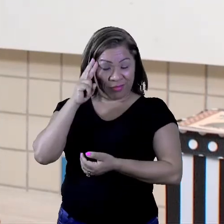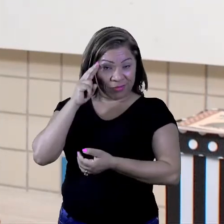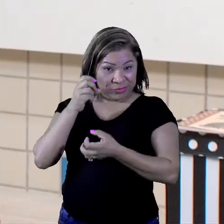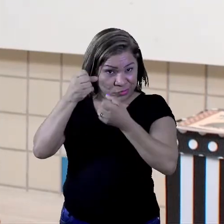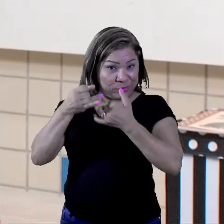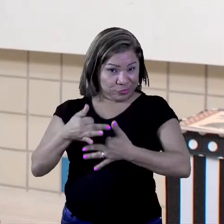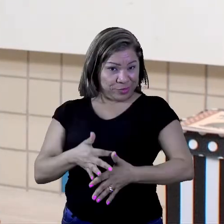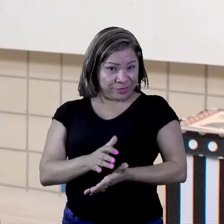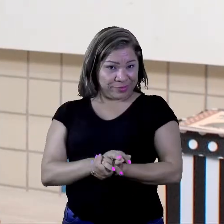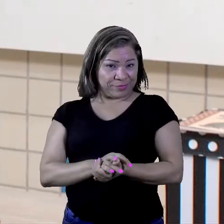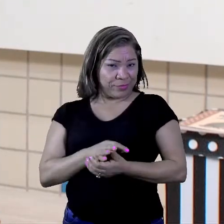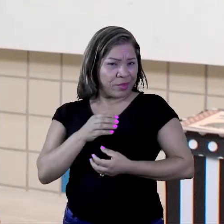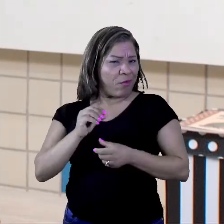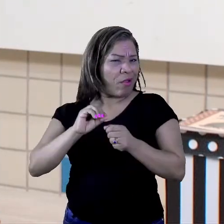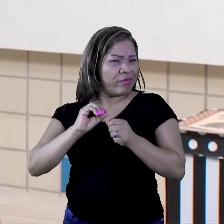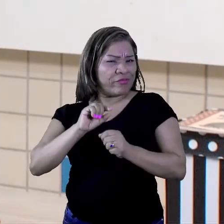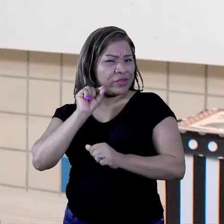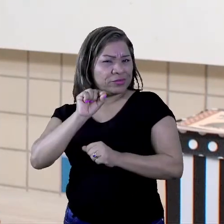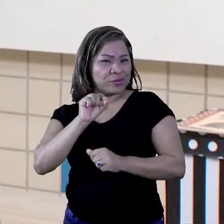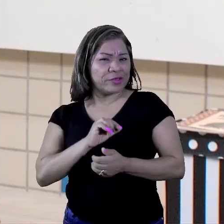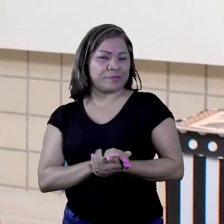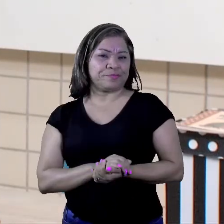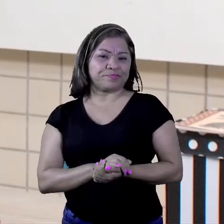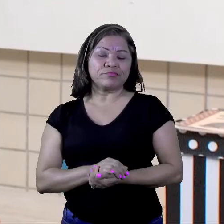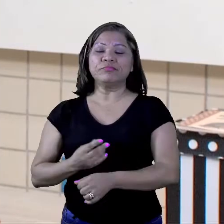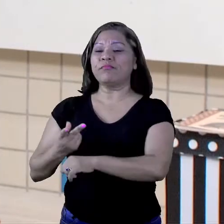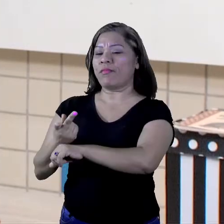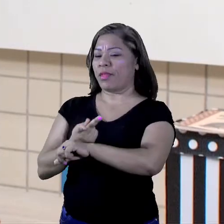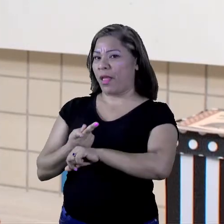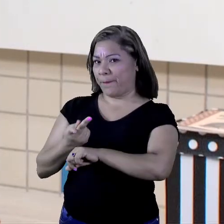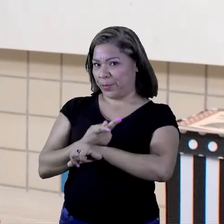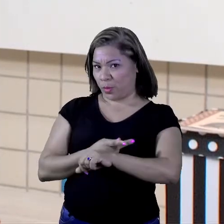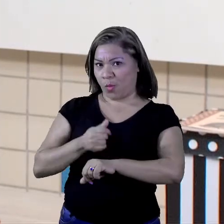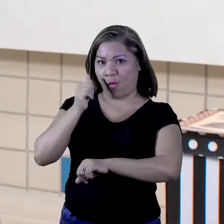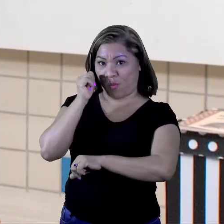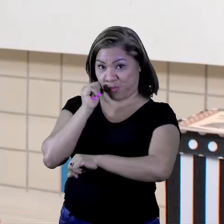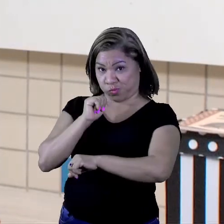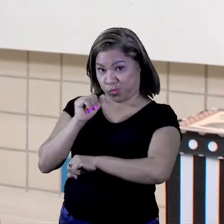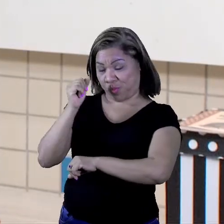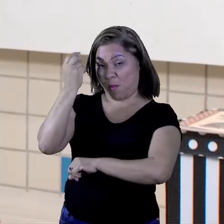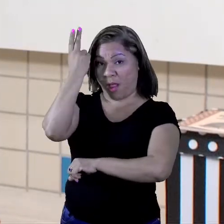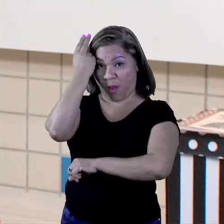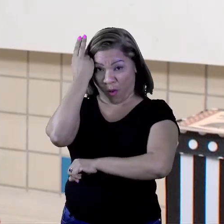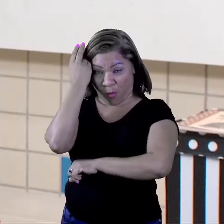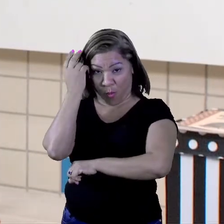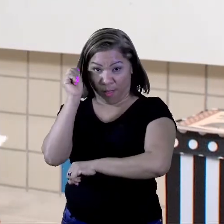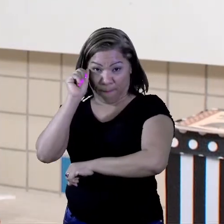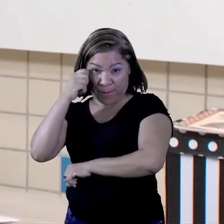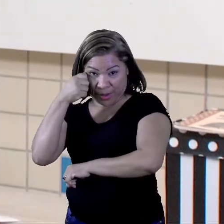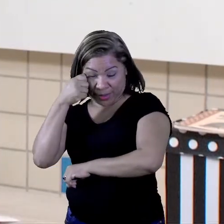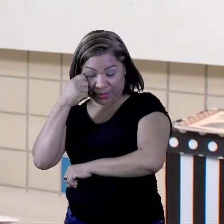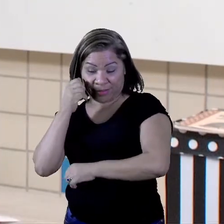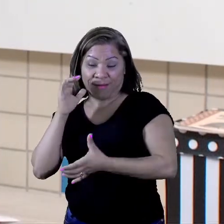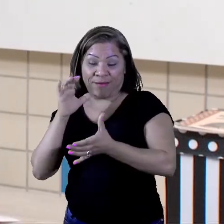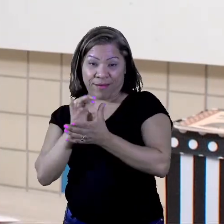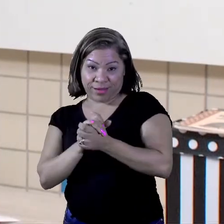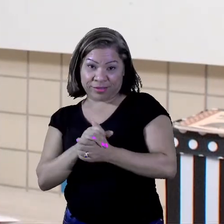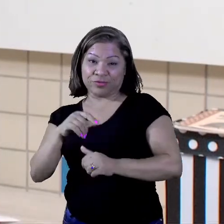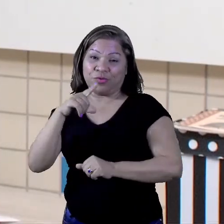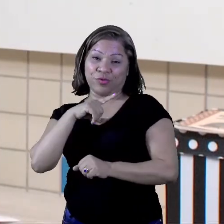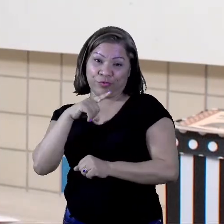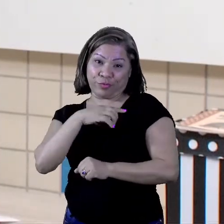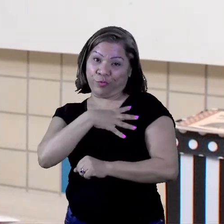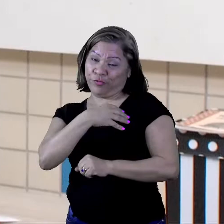ele fez para ter a filha pretinha? Procurou uma coelhinha preta, casou e teve filhos pretinhos, né?